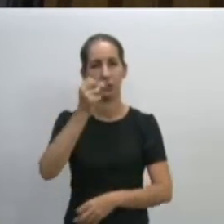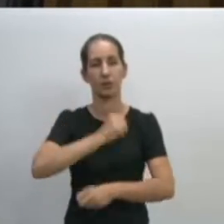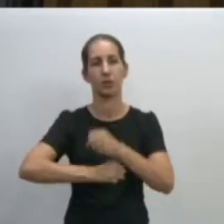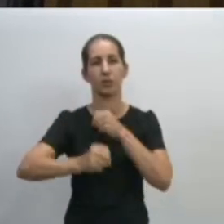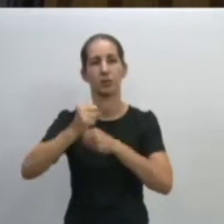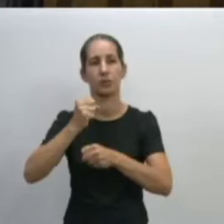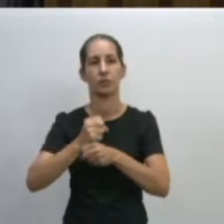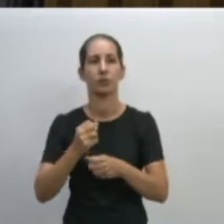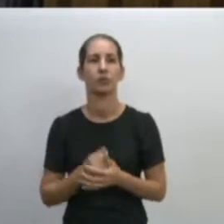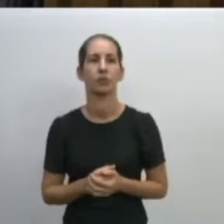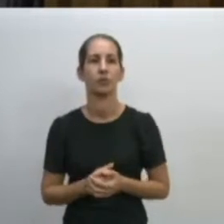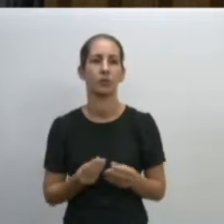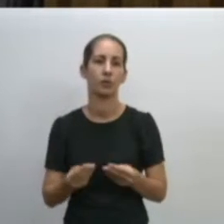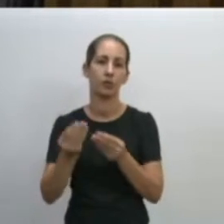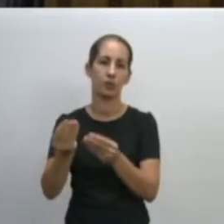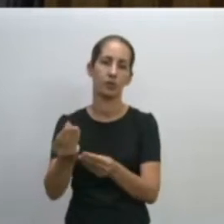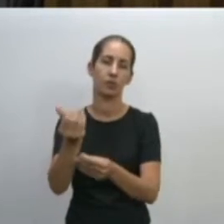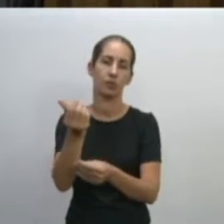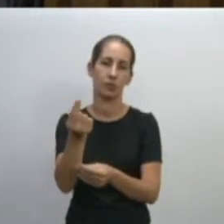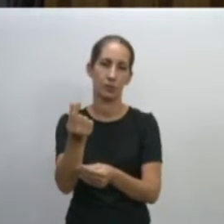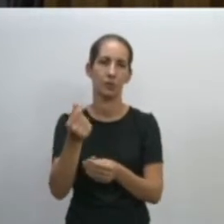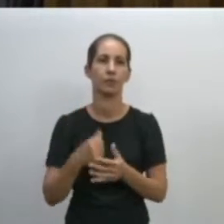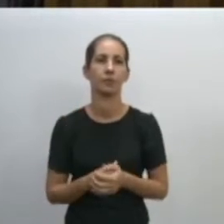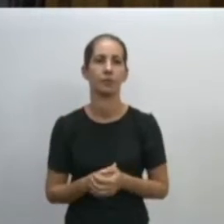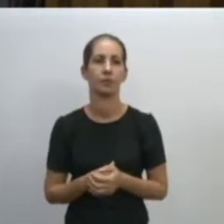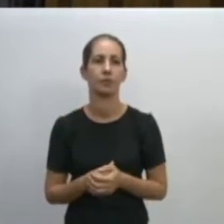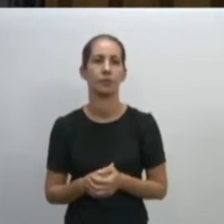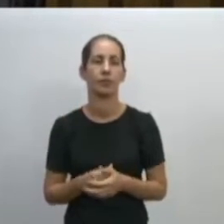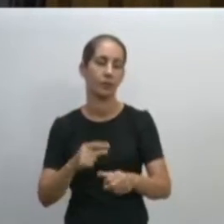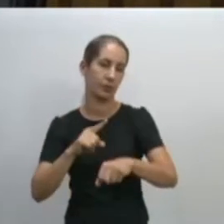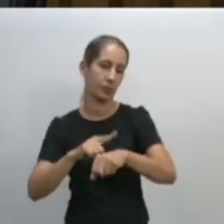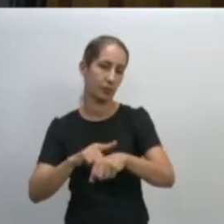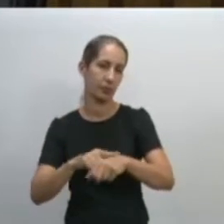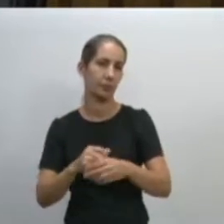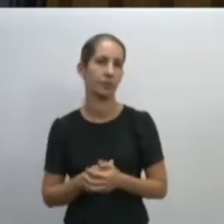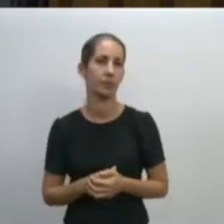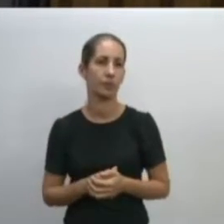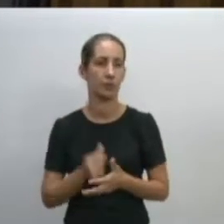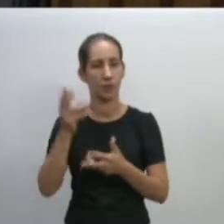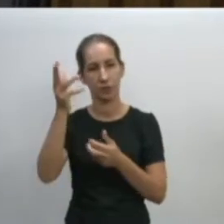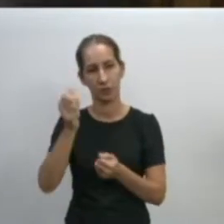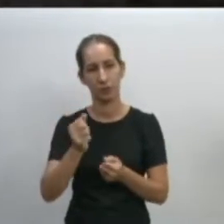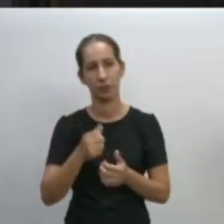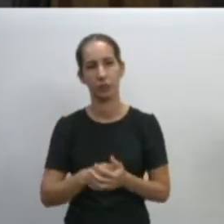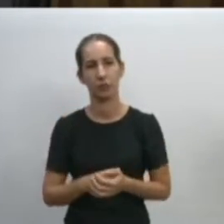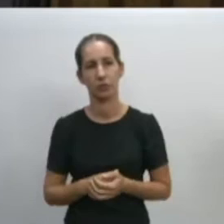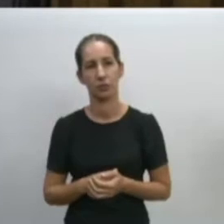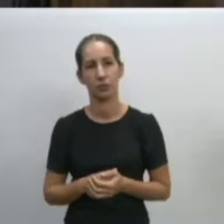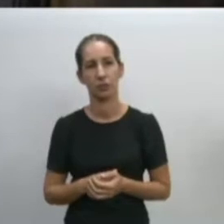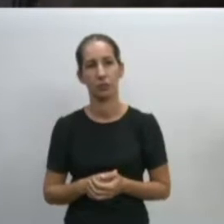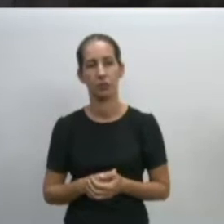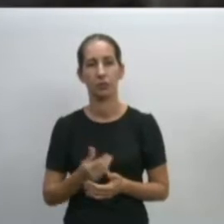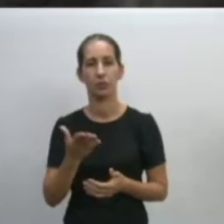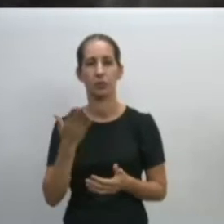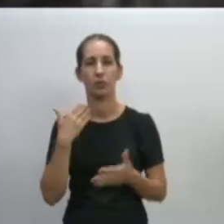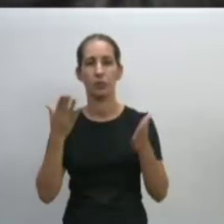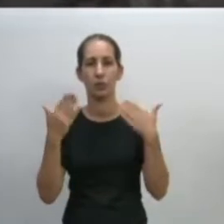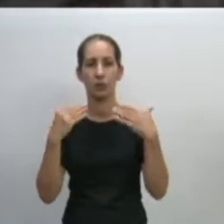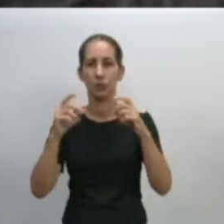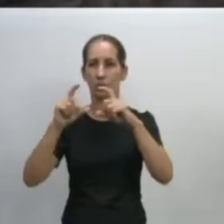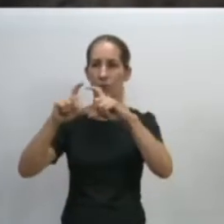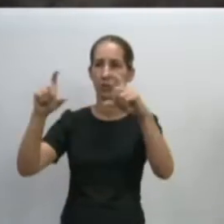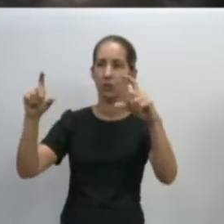2018, nós colocamos orçamento, previsão para ser adquirido aparelho de ar-condicionado para